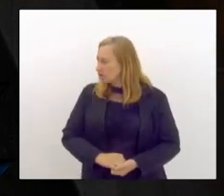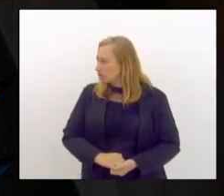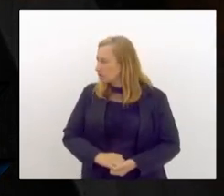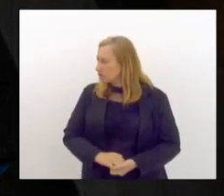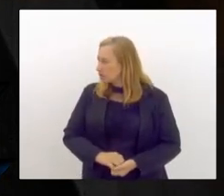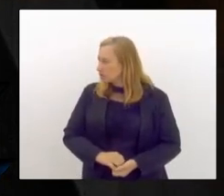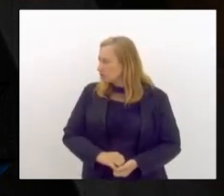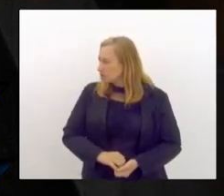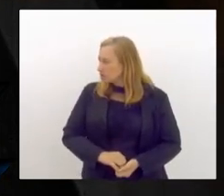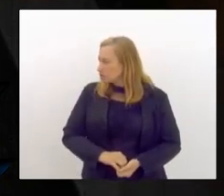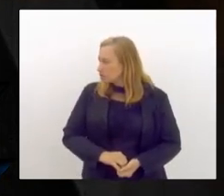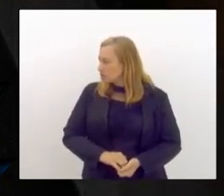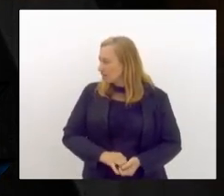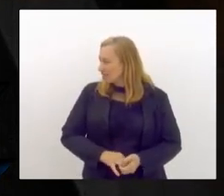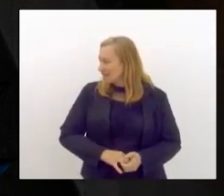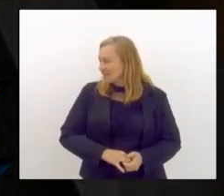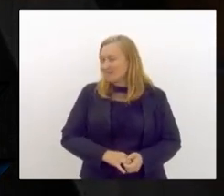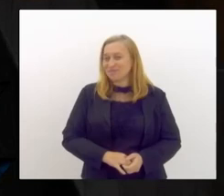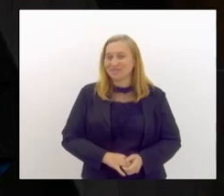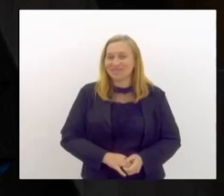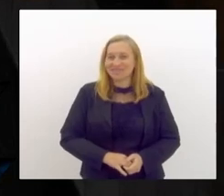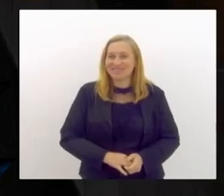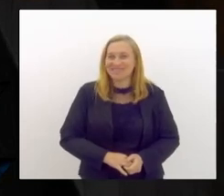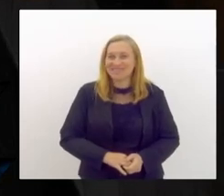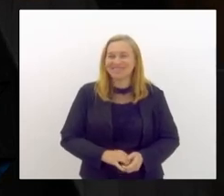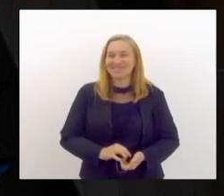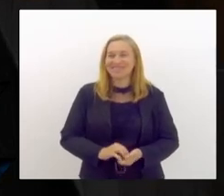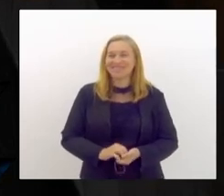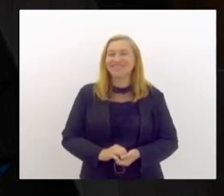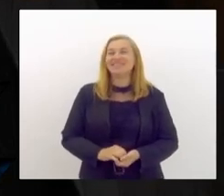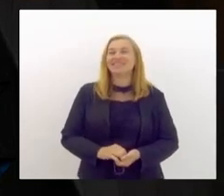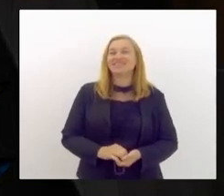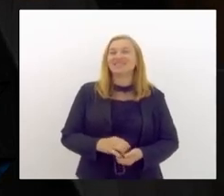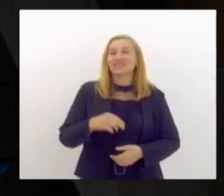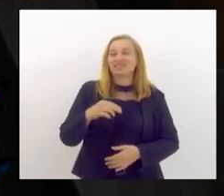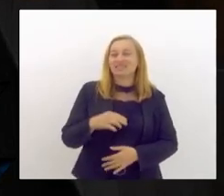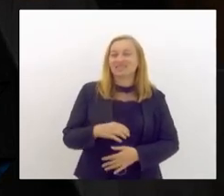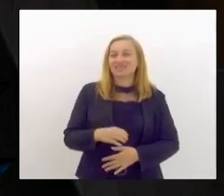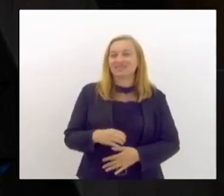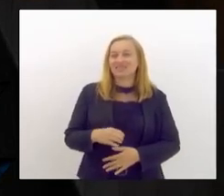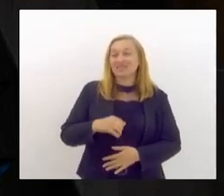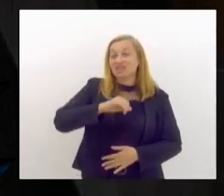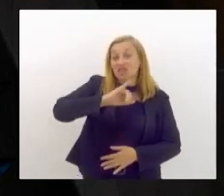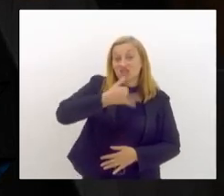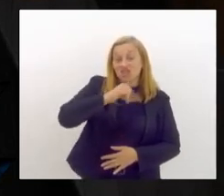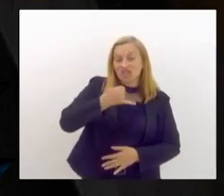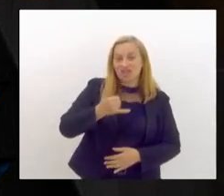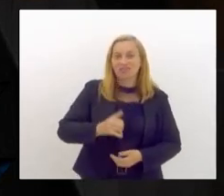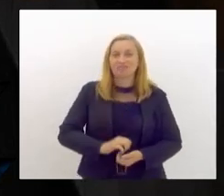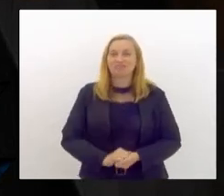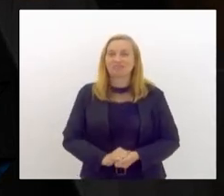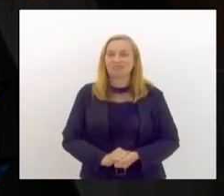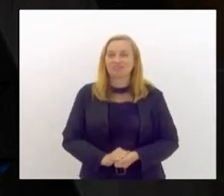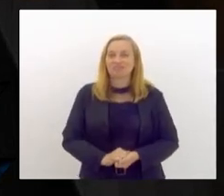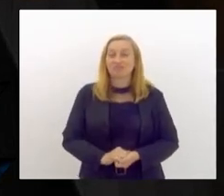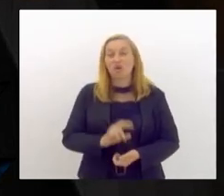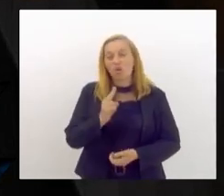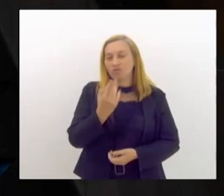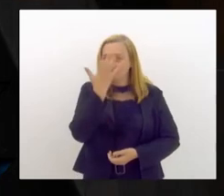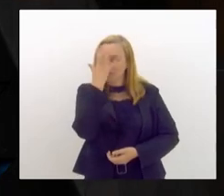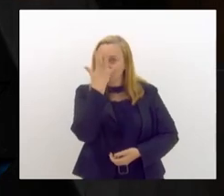A gente só não consegue precisar se vai ser no final de dezembro, em janeiro ou em